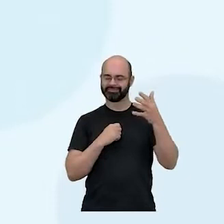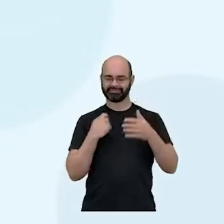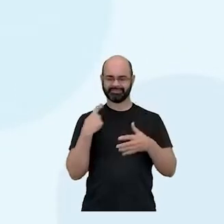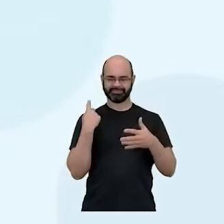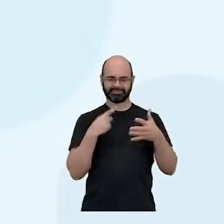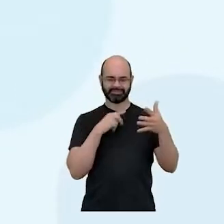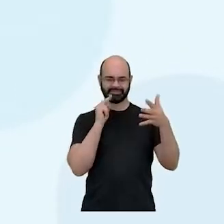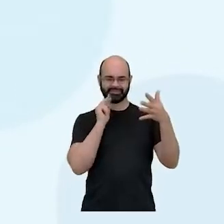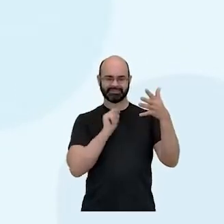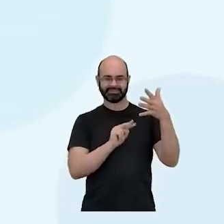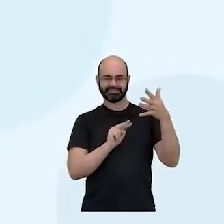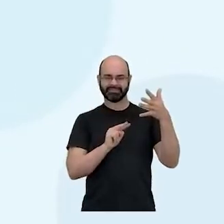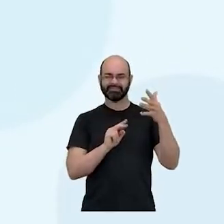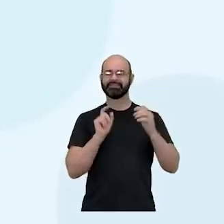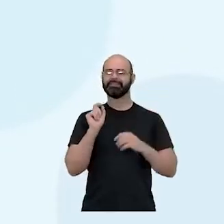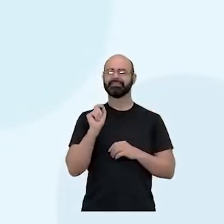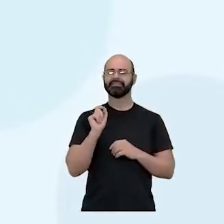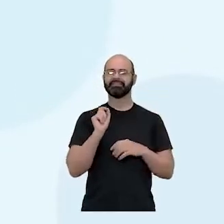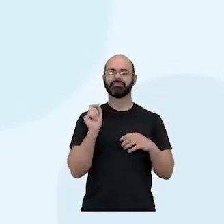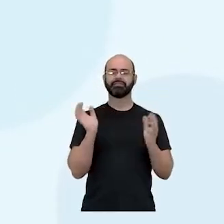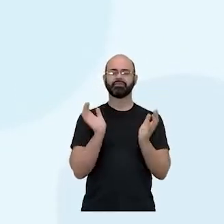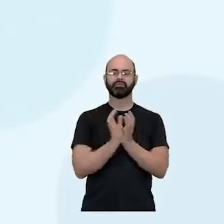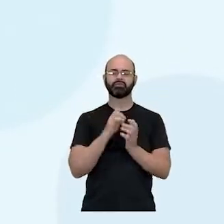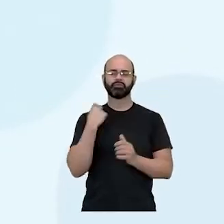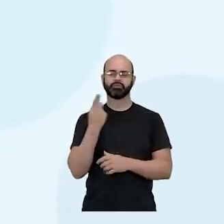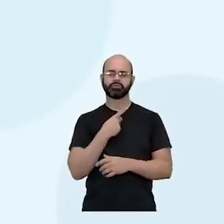aqui quem será o primeiro